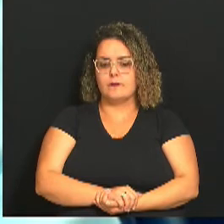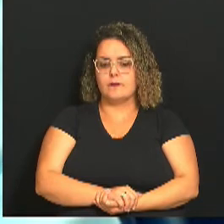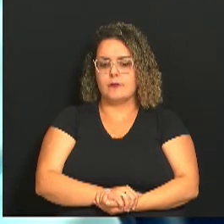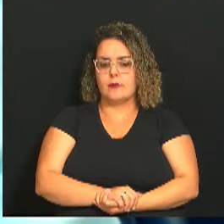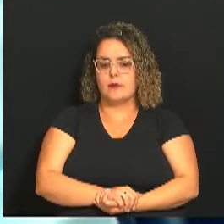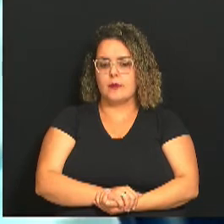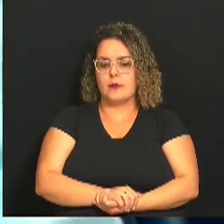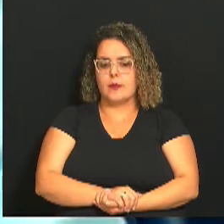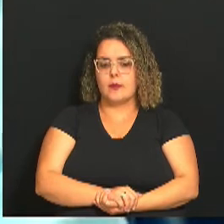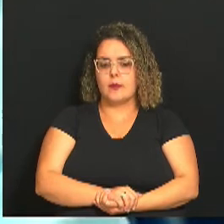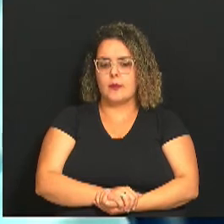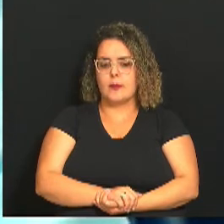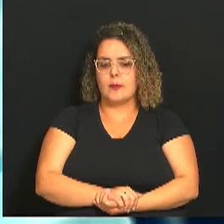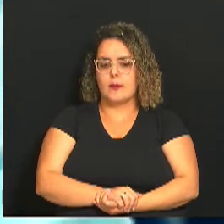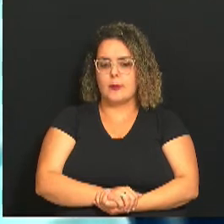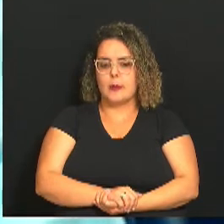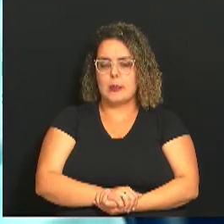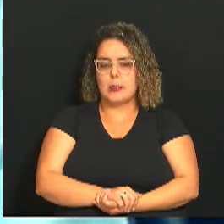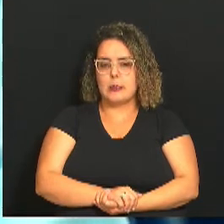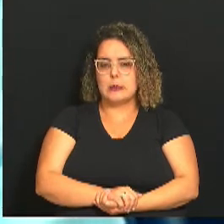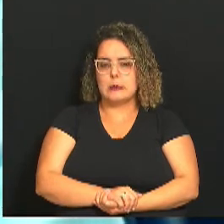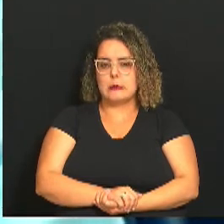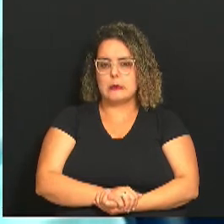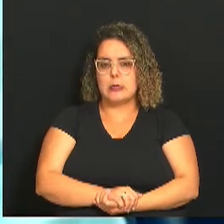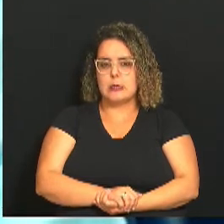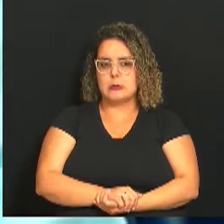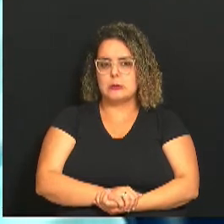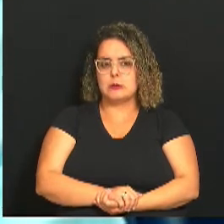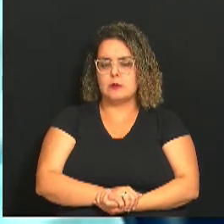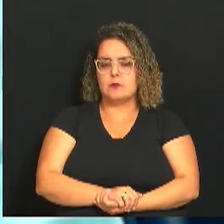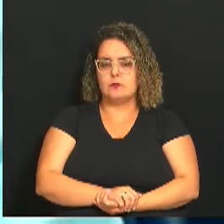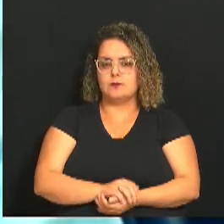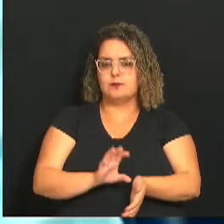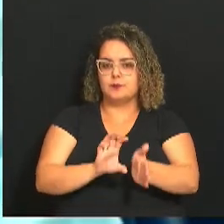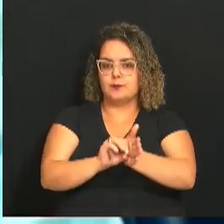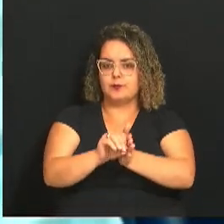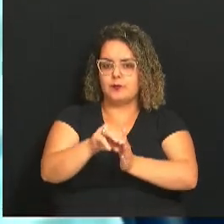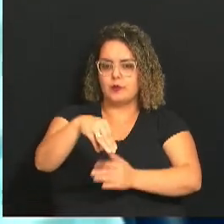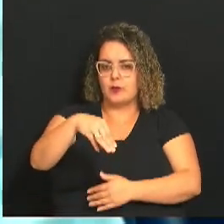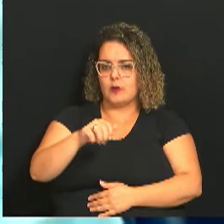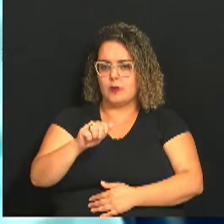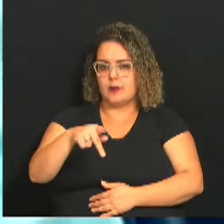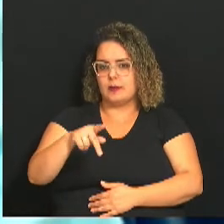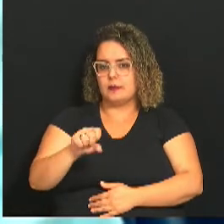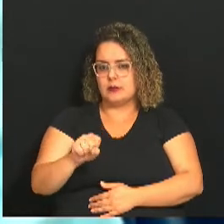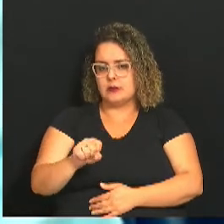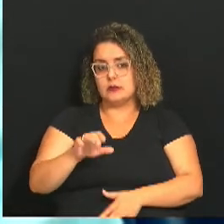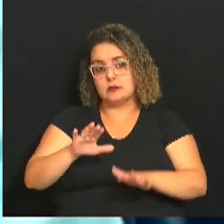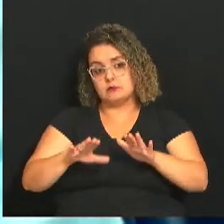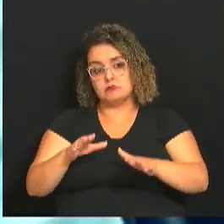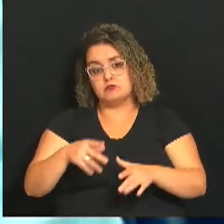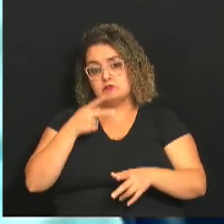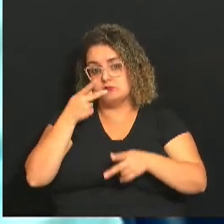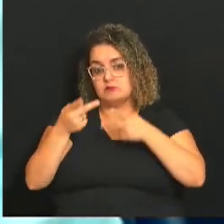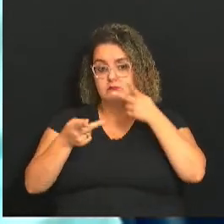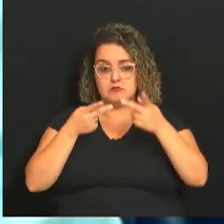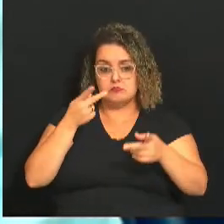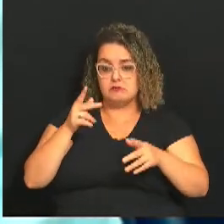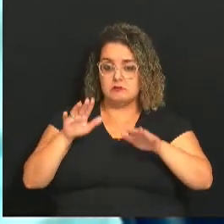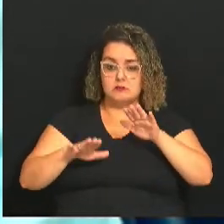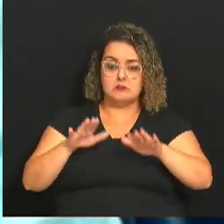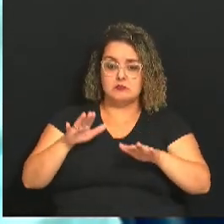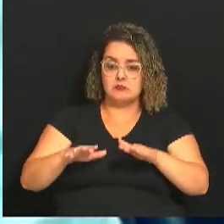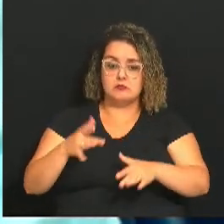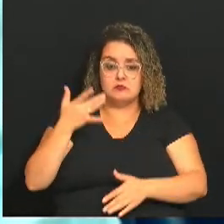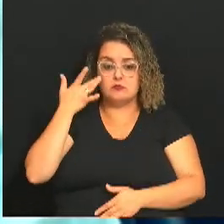serviços como o Google Maps, né, eles façam alguma inferência mas eles talvez não saibam a causa,